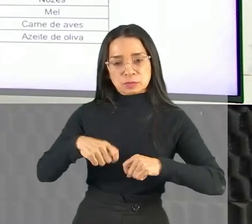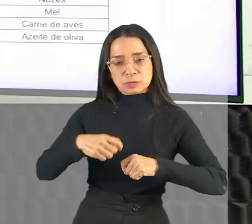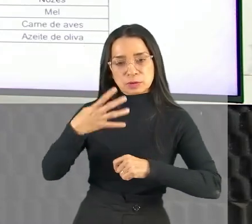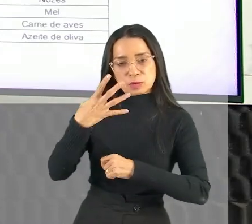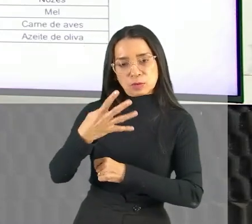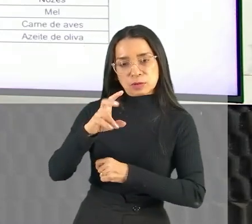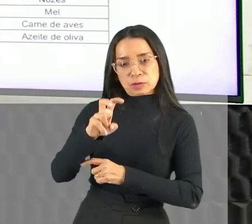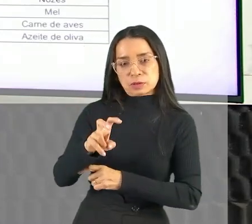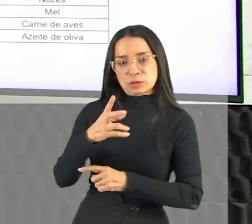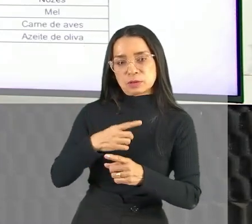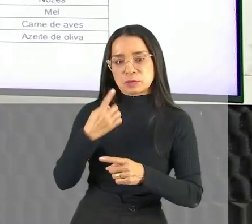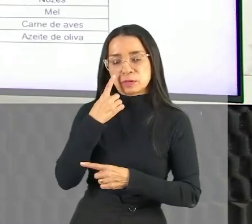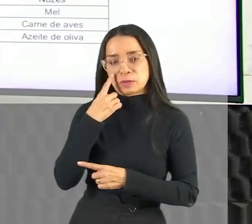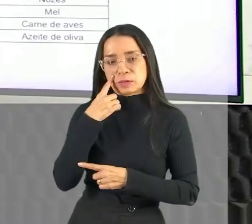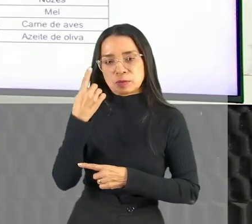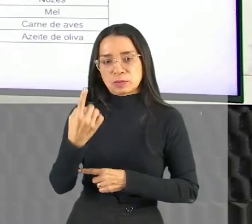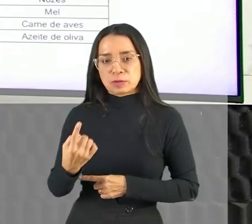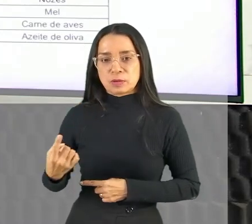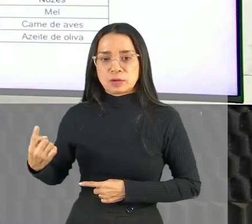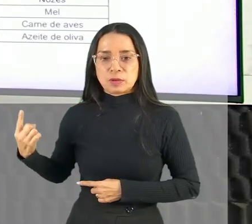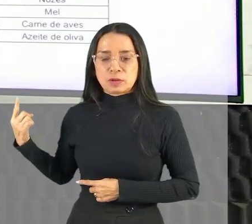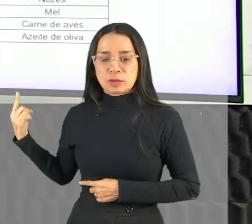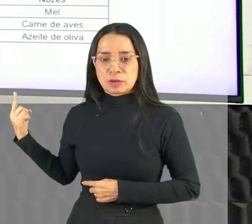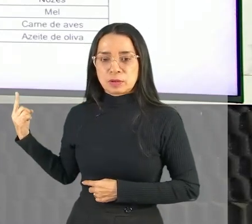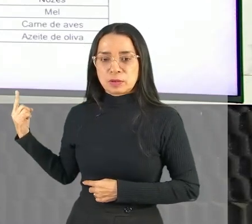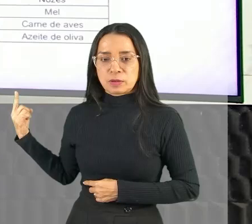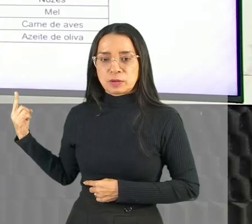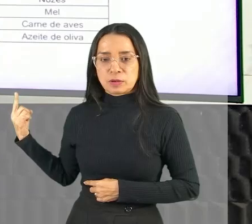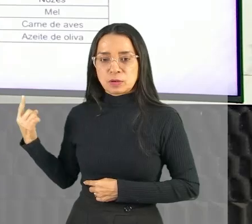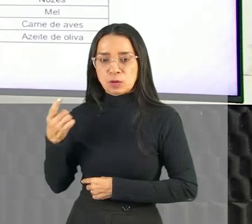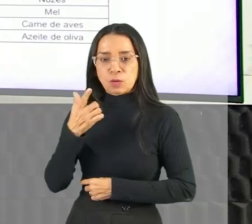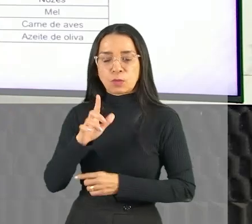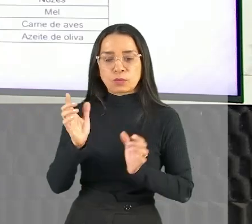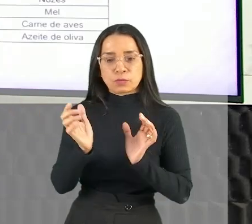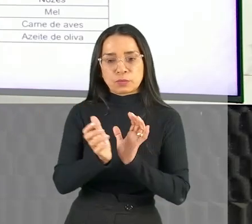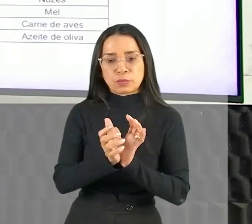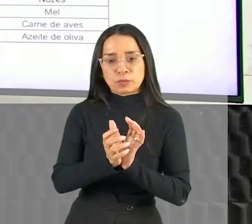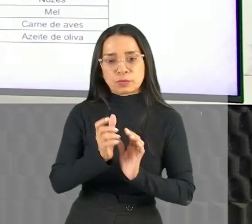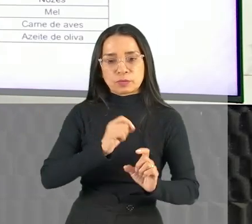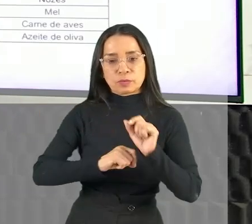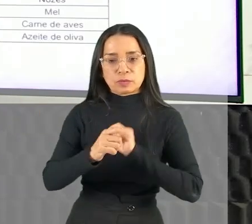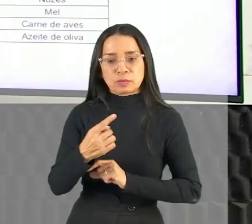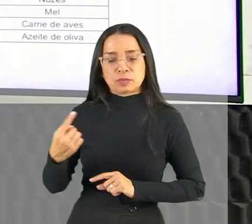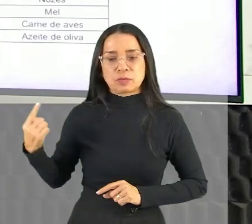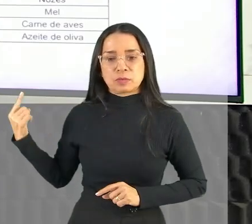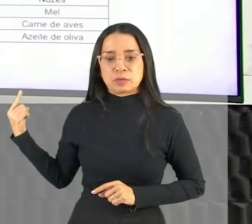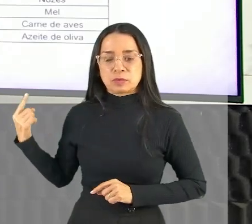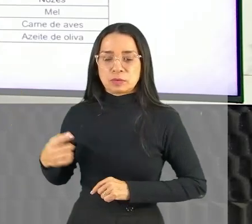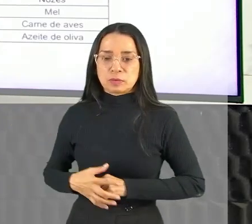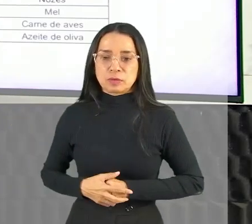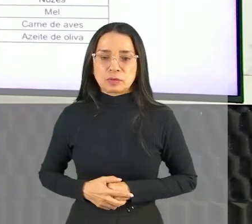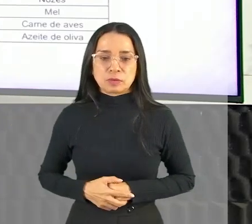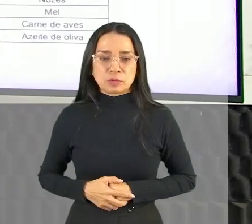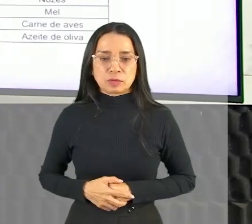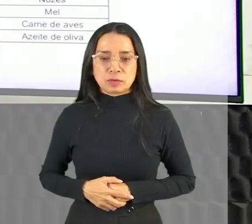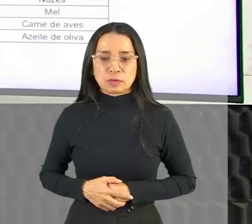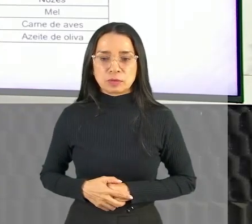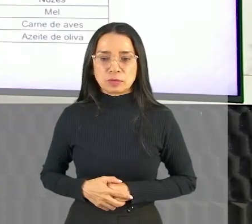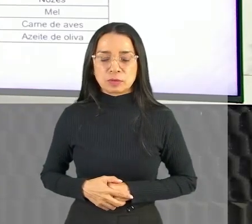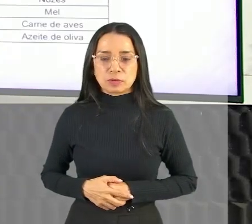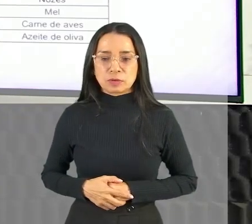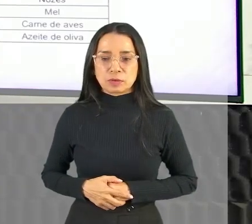5. Vamos ver o próximo grupo de alimentos, ácidos graxos insaturados, né? A dieta